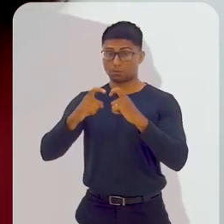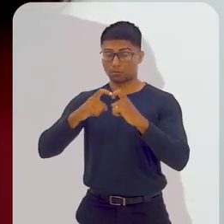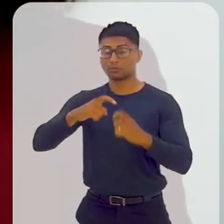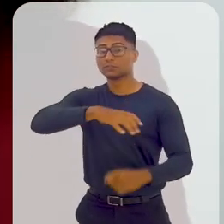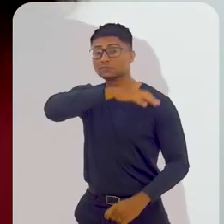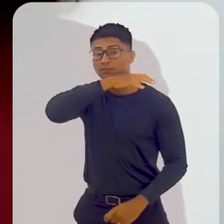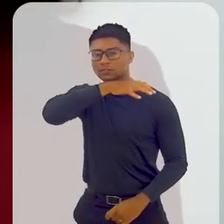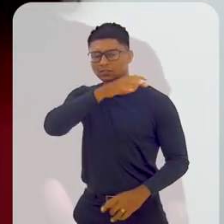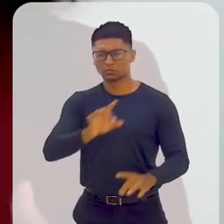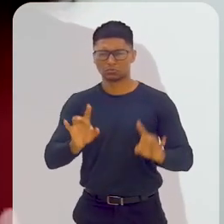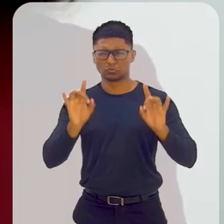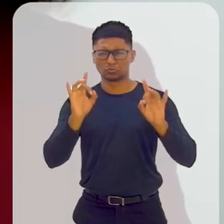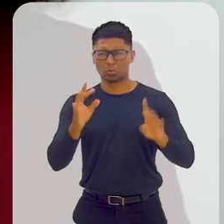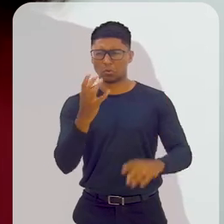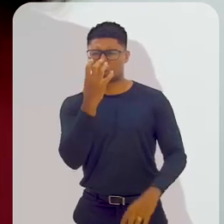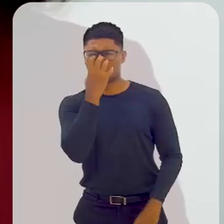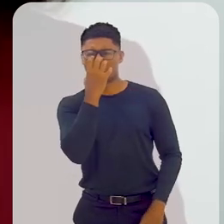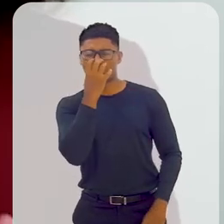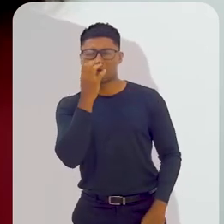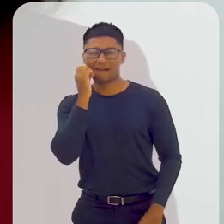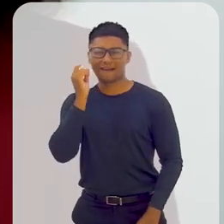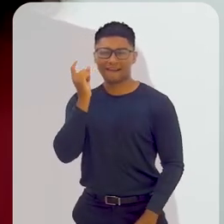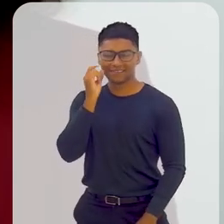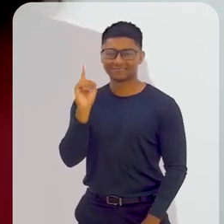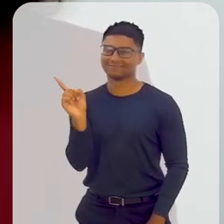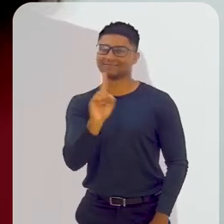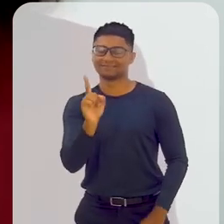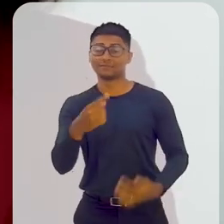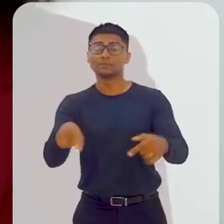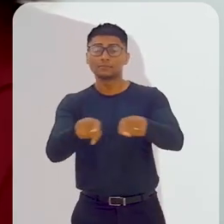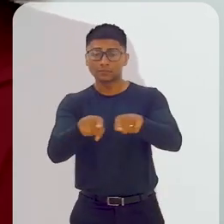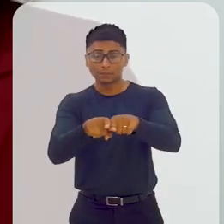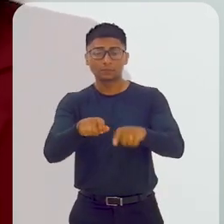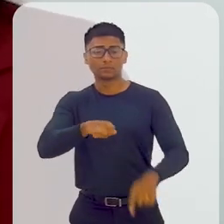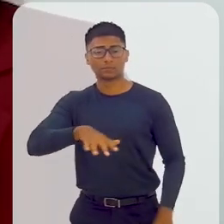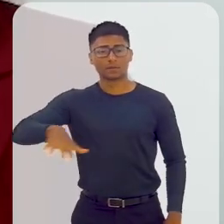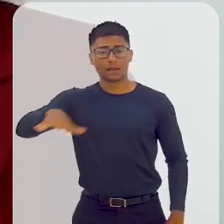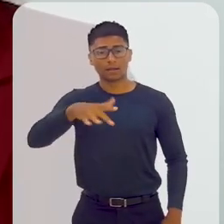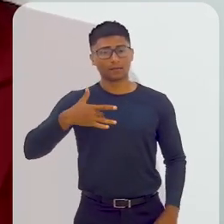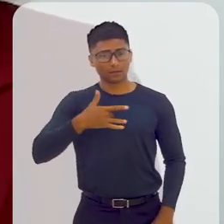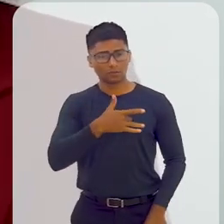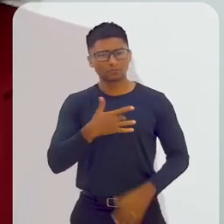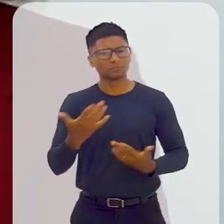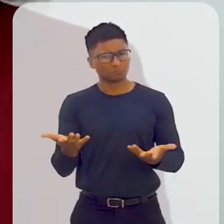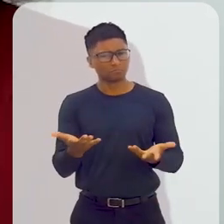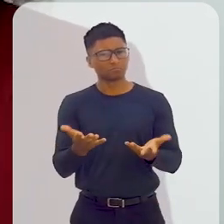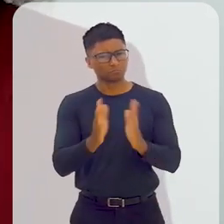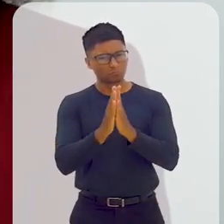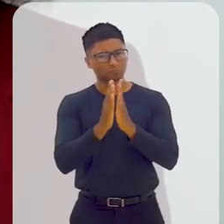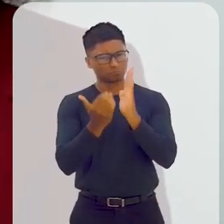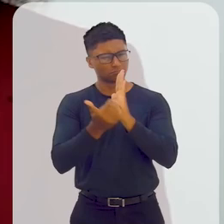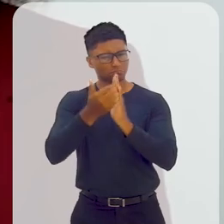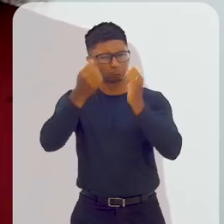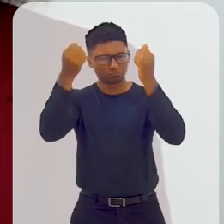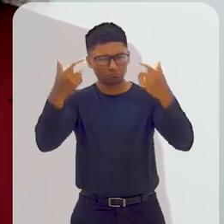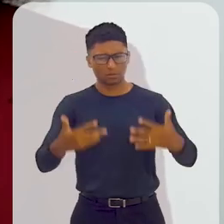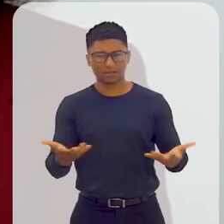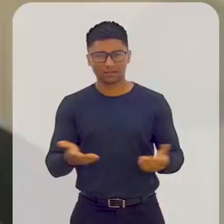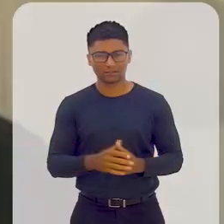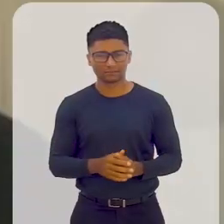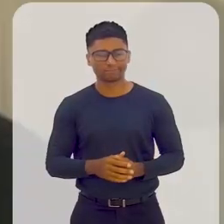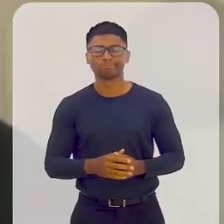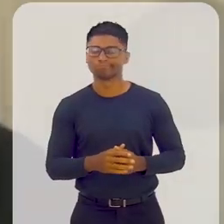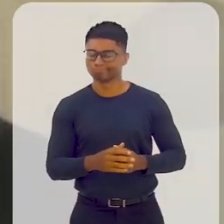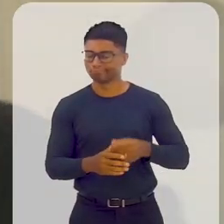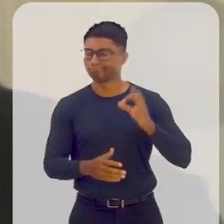vai além também dos cães e gatos, né? Também tem uma atuação muito forte na saúde. O senhor pode falar um pouquinho sobre esse tema?